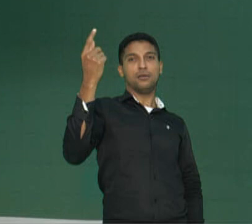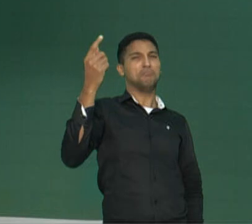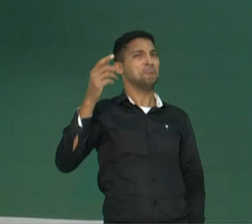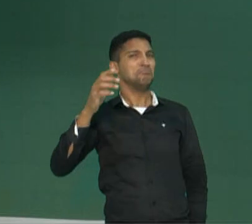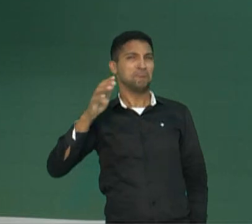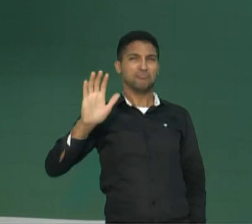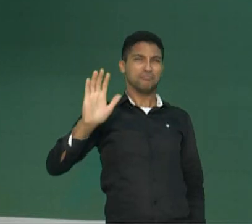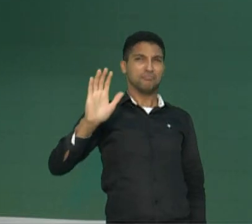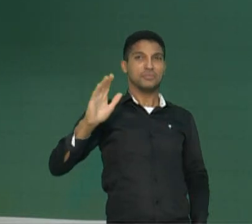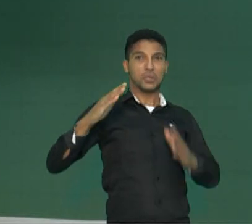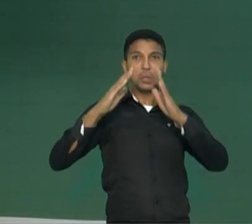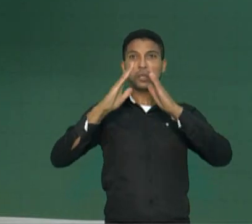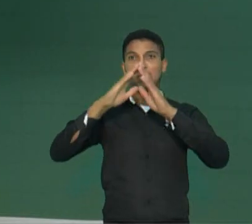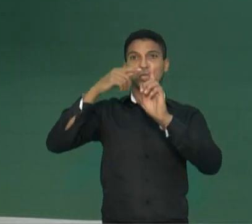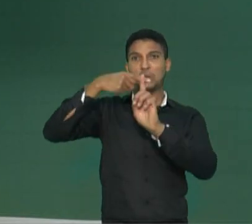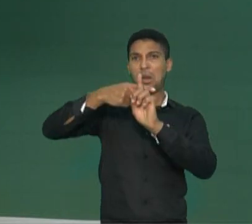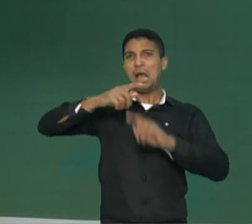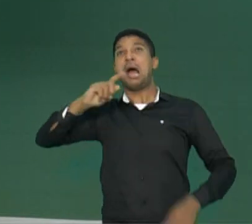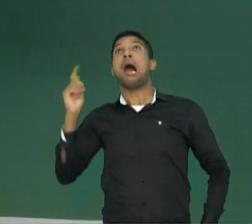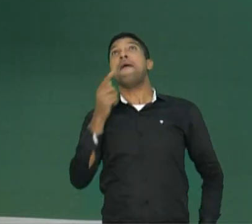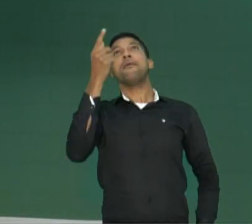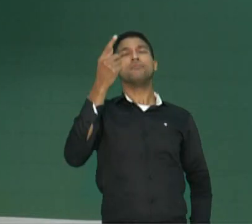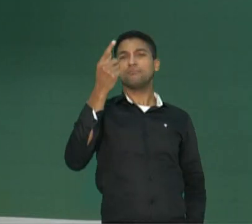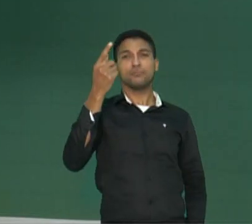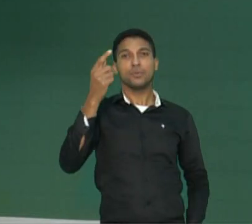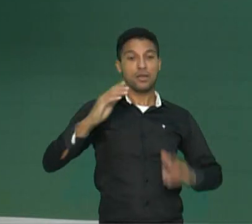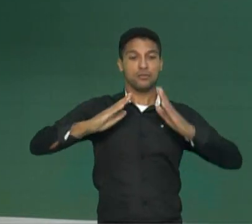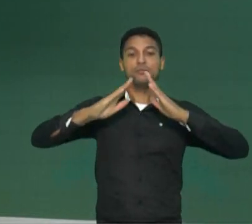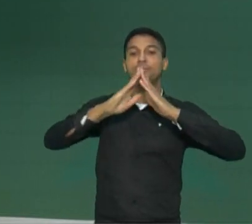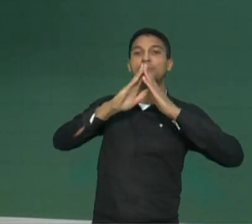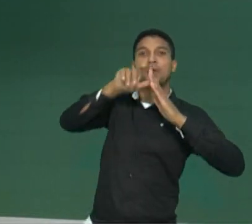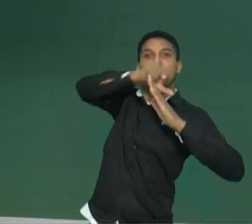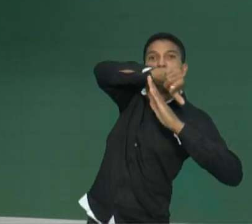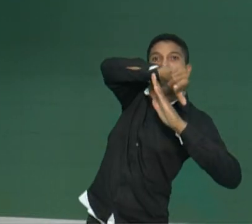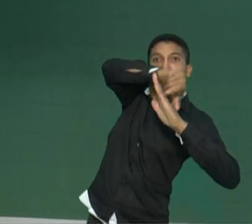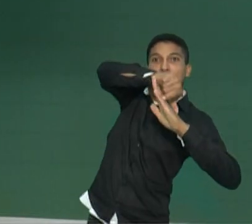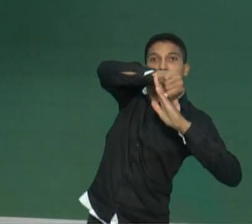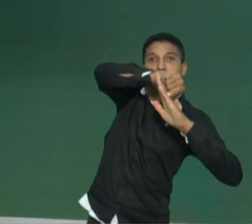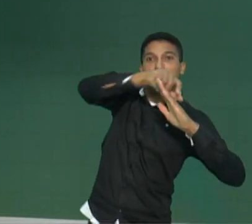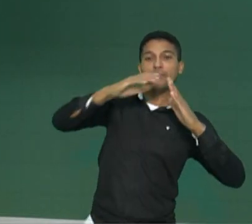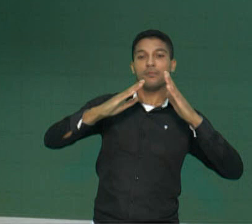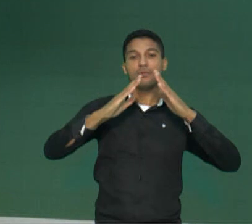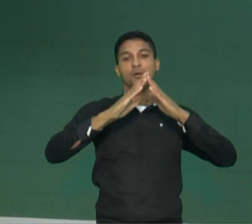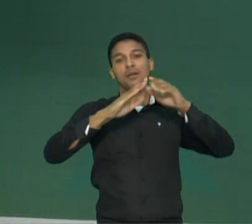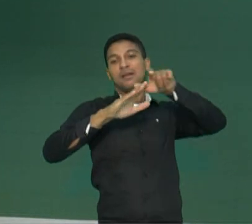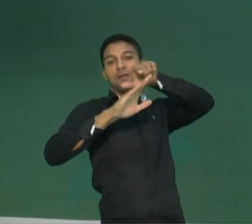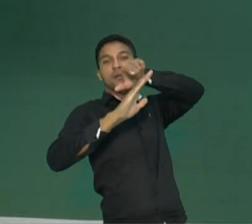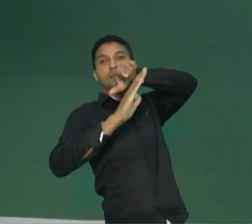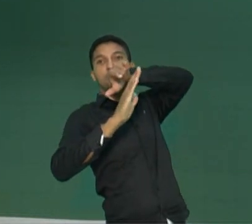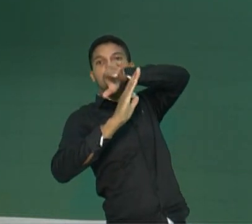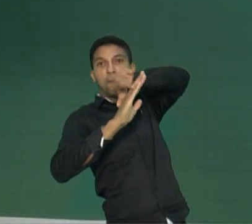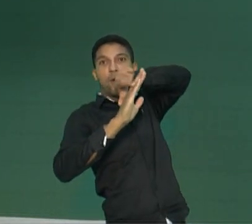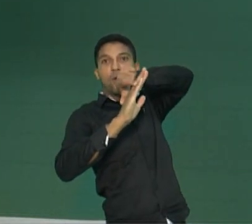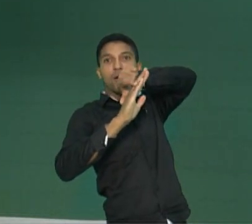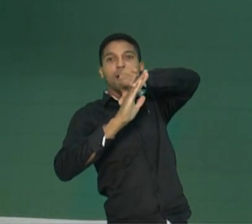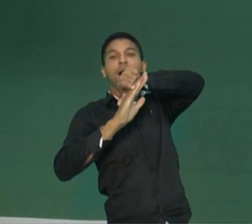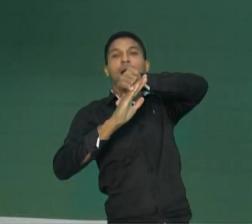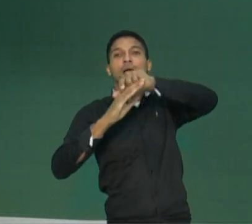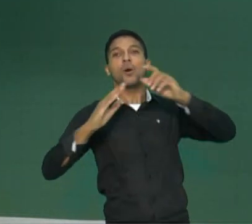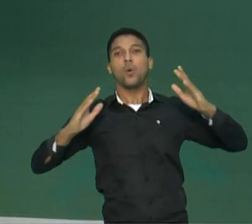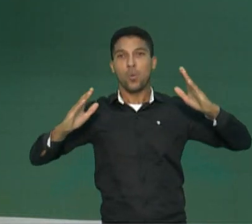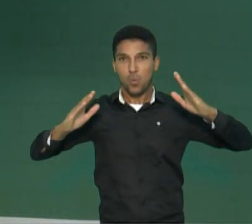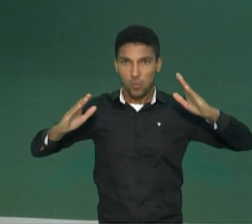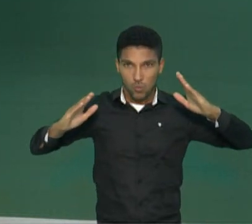bem isso, né? A função de apoio às paredes ou arcos para que não caiam, ela segura, ela sustentação, tá? Lógico que o Wilson